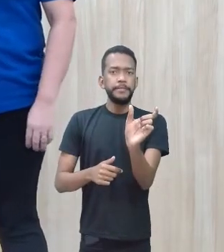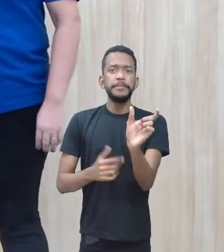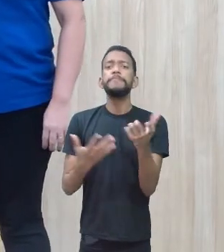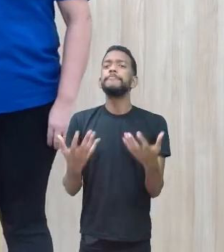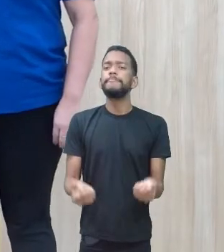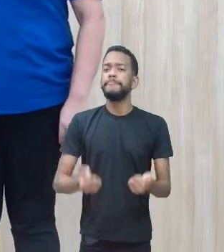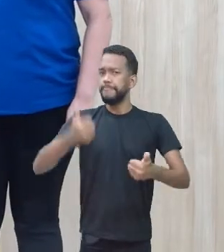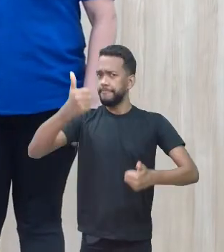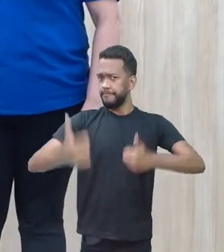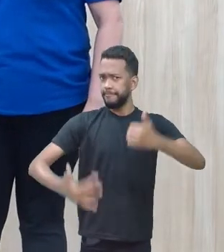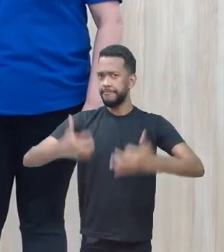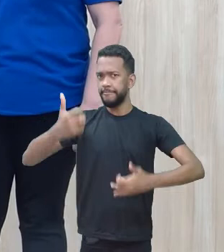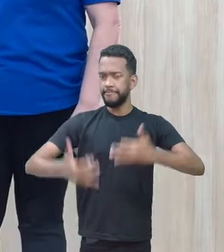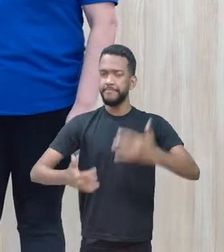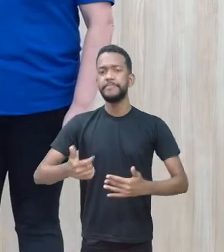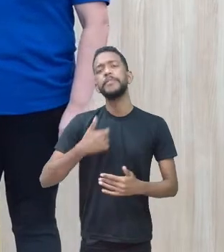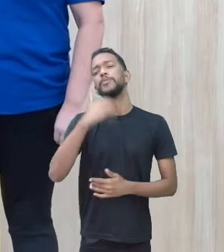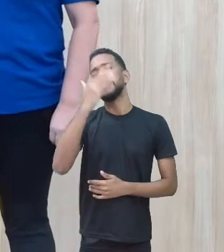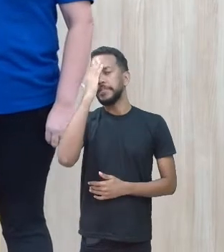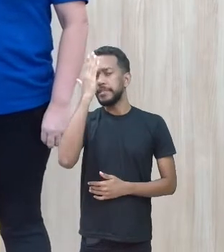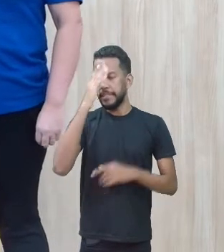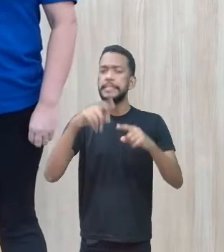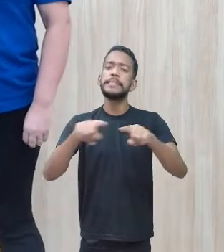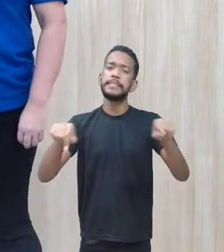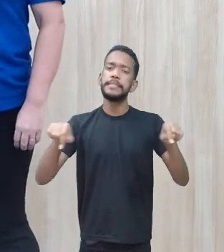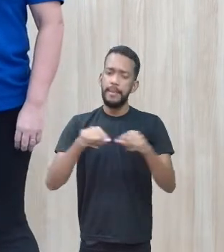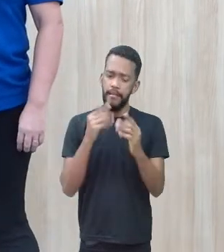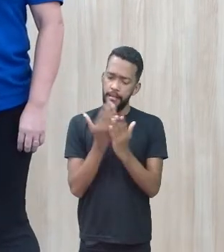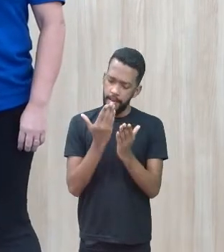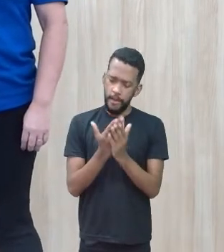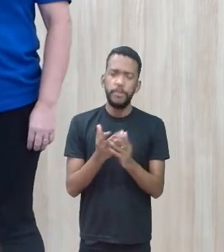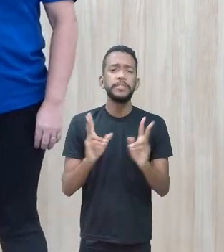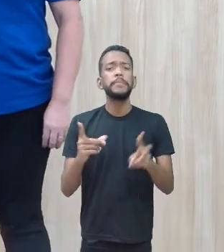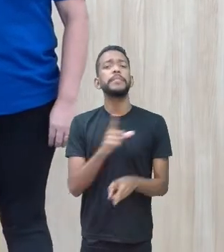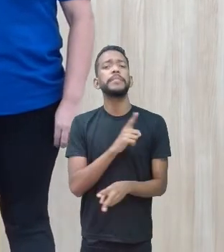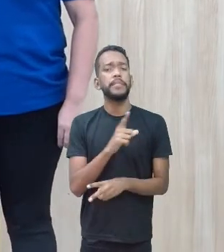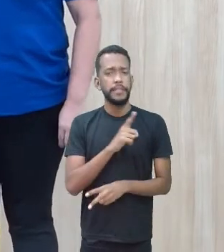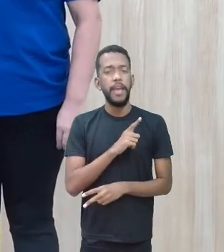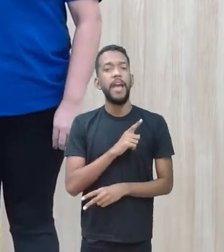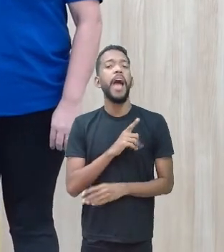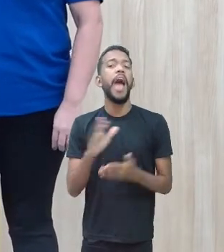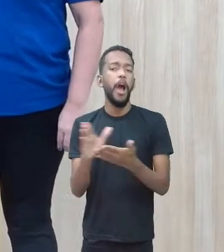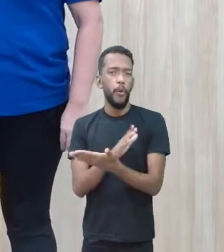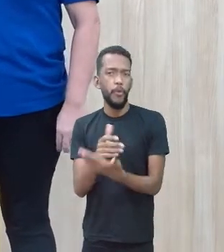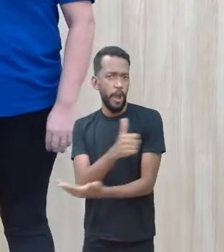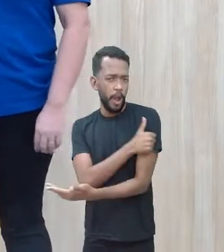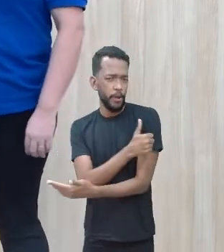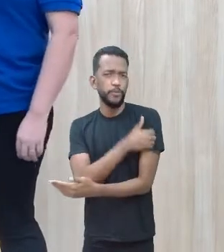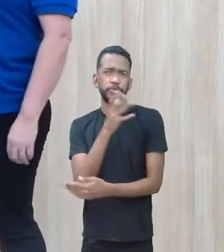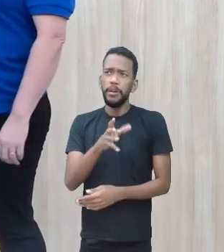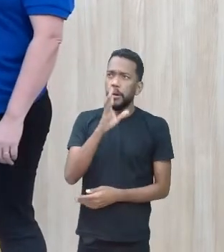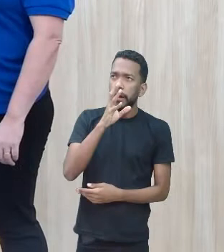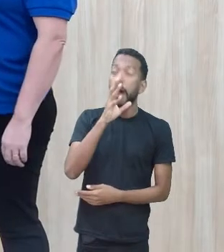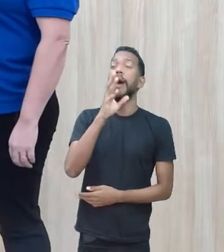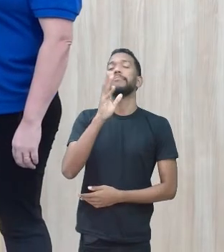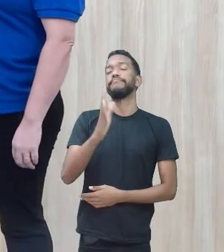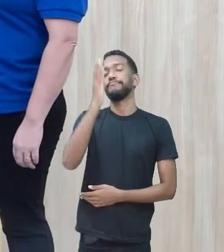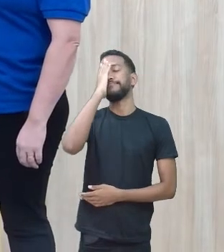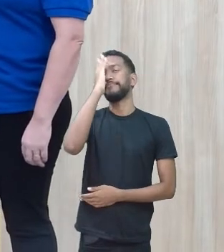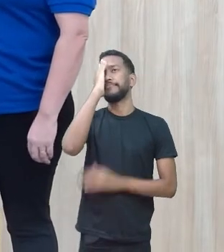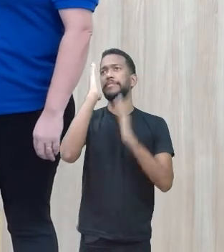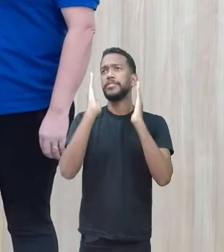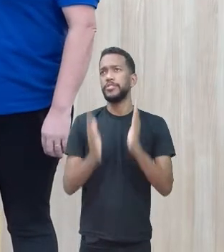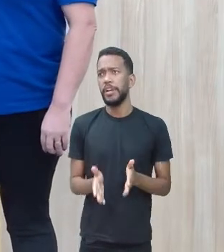Eu sei que na nossa sala de aula sempre tem aqueles alunos que já ouviram falar, estavam na aula quando a professora falou